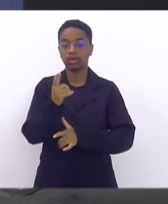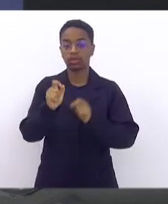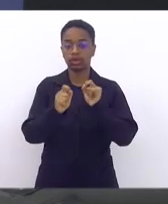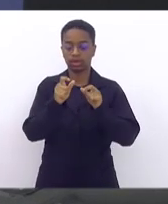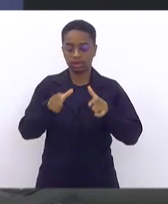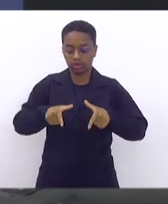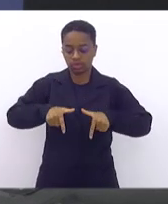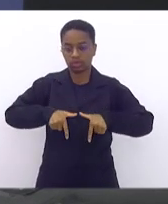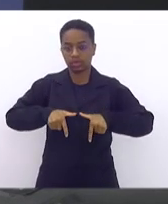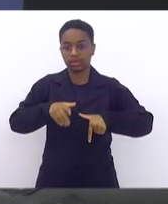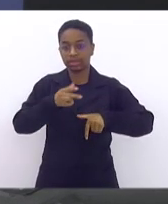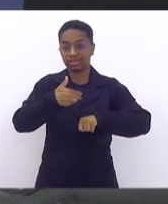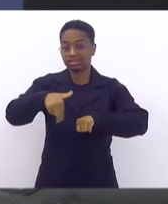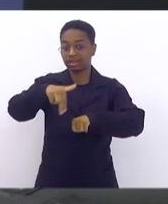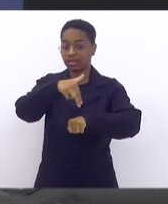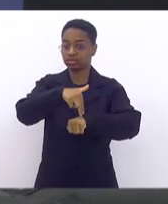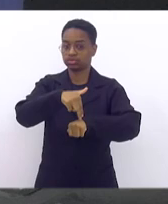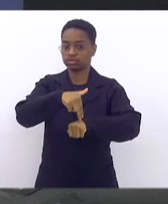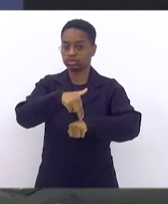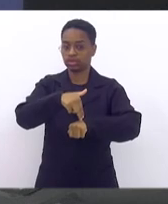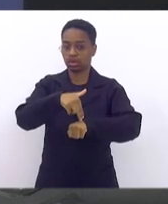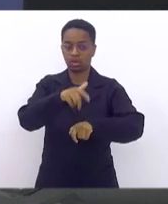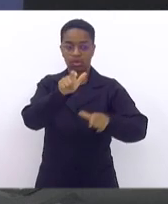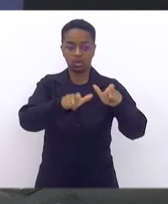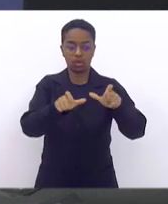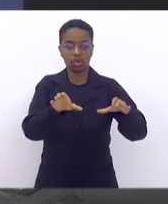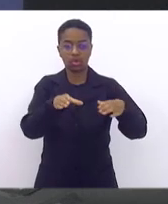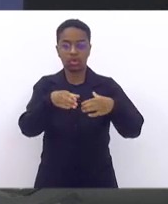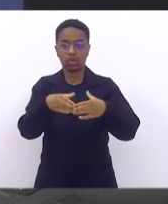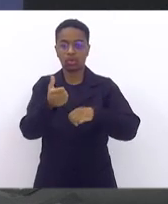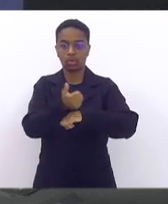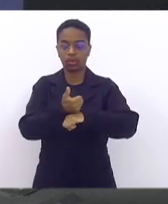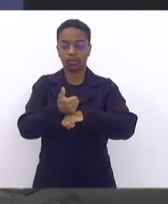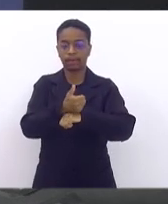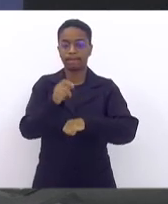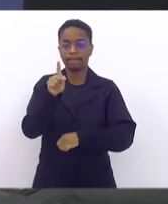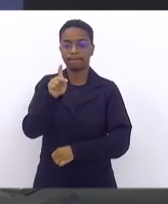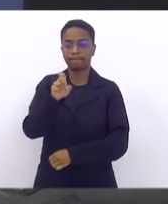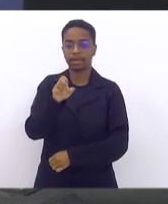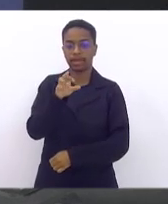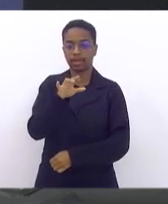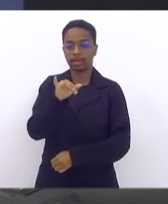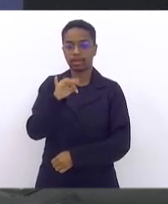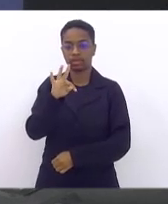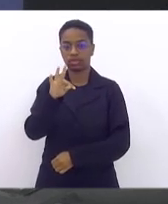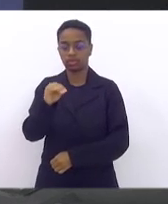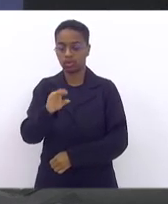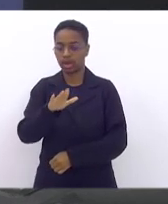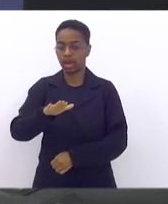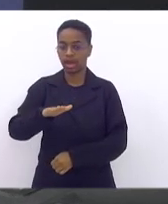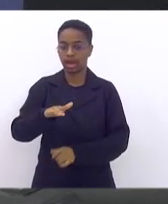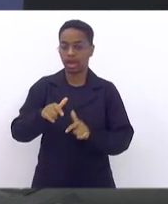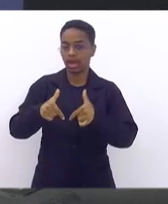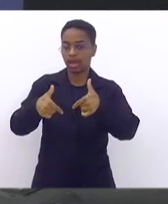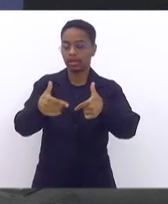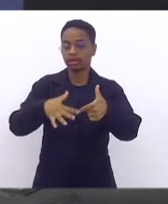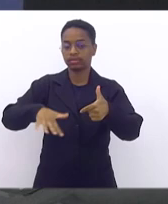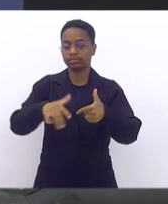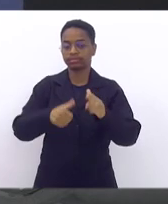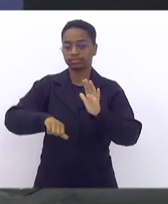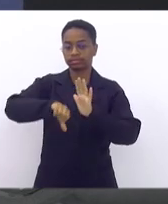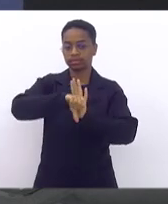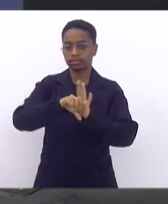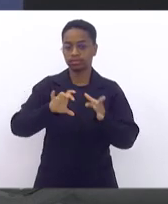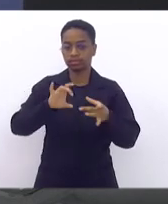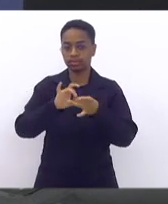funcional nacional dos peritos oficiais de natureza criminal da polícia científica. Então,